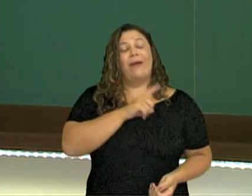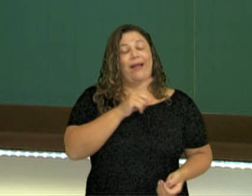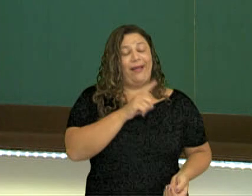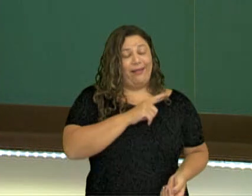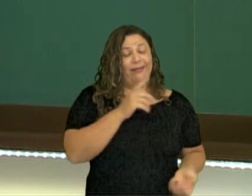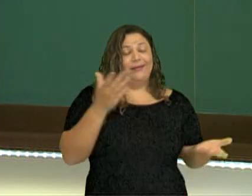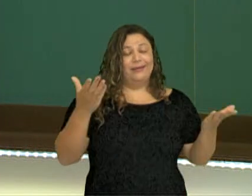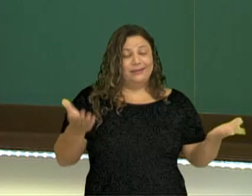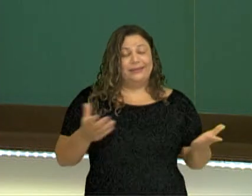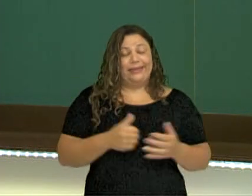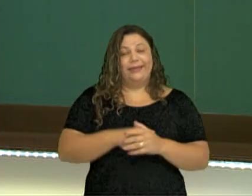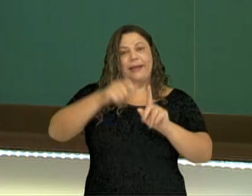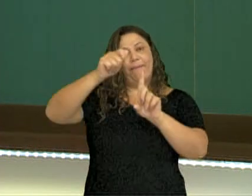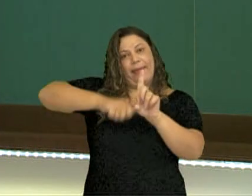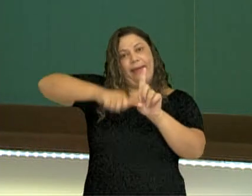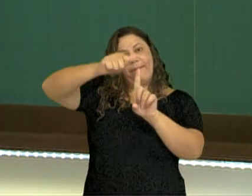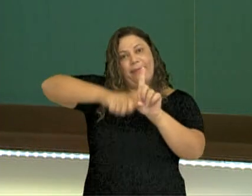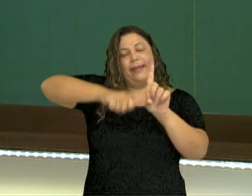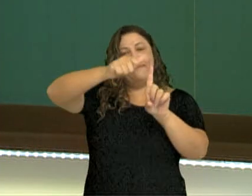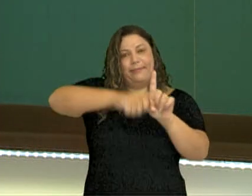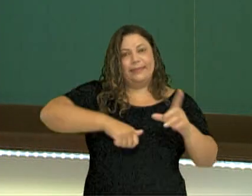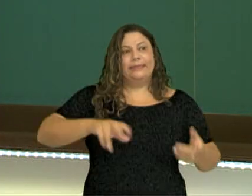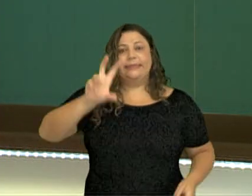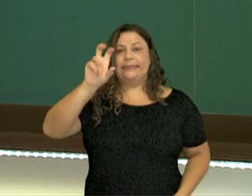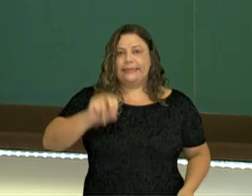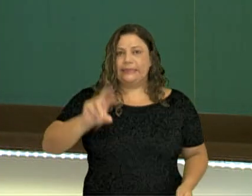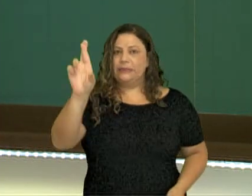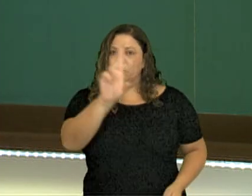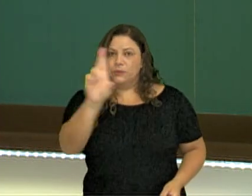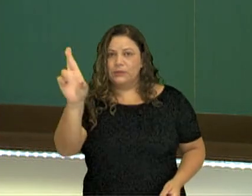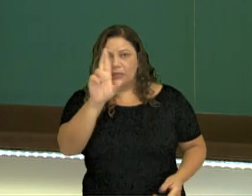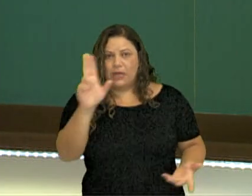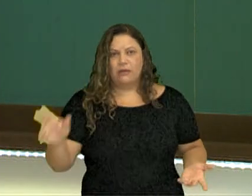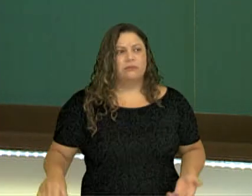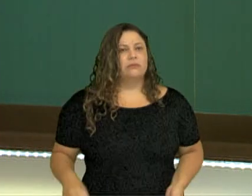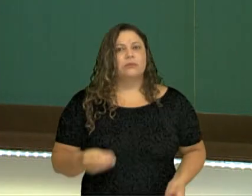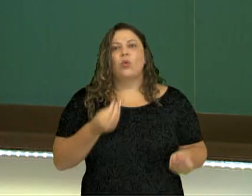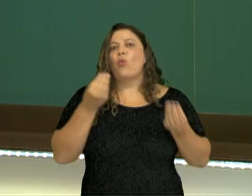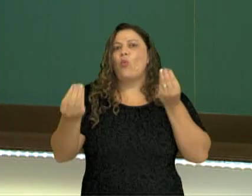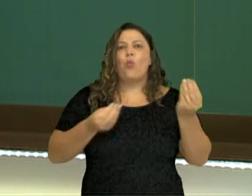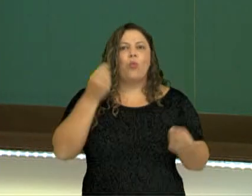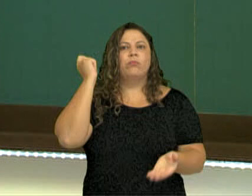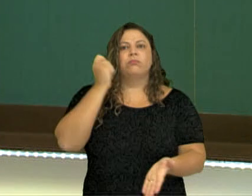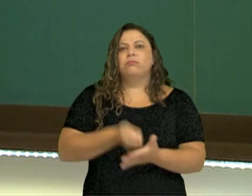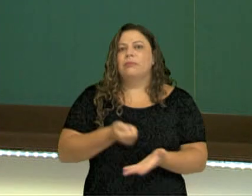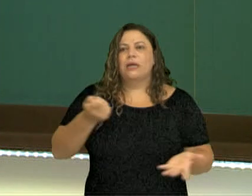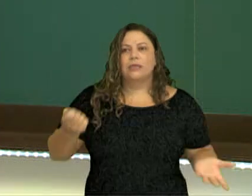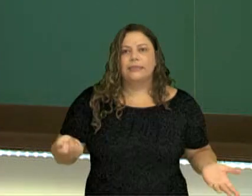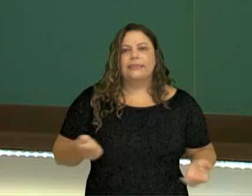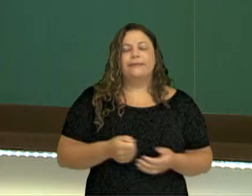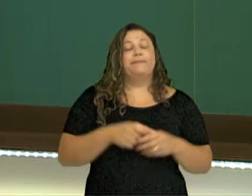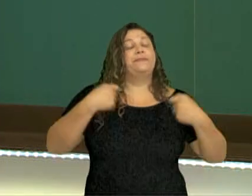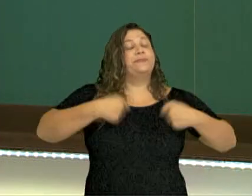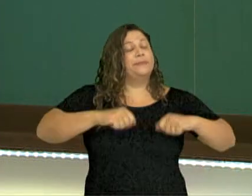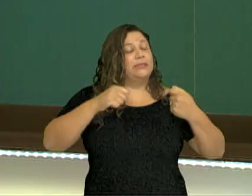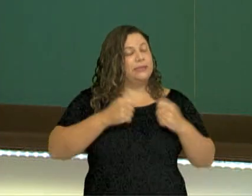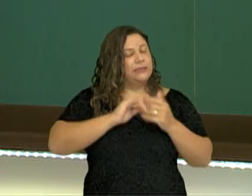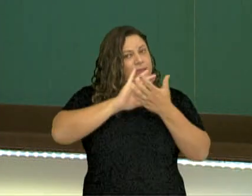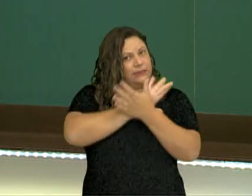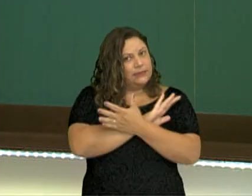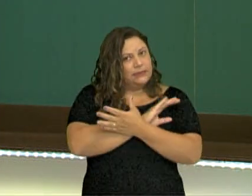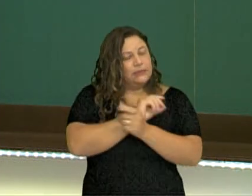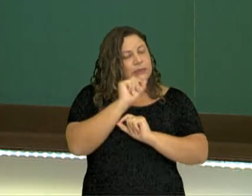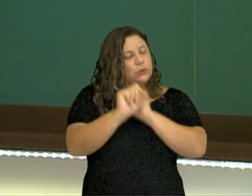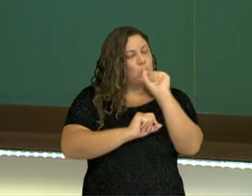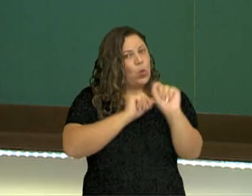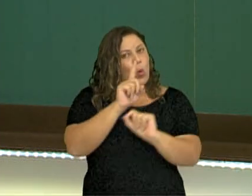dívida mensal, a Júlia, de R$50 e não tem como pagar, então ela precisa economizar. Então, aqui são